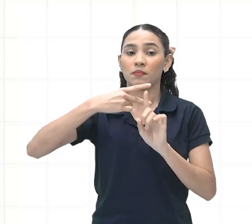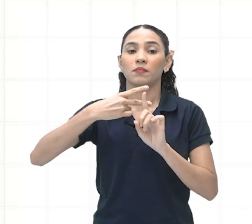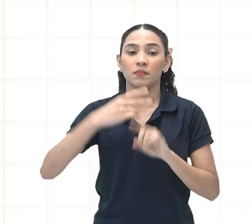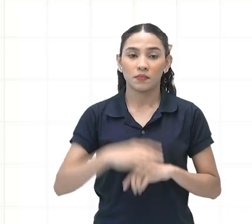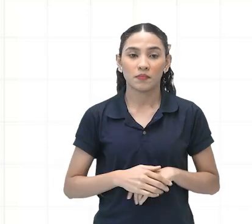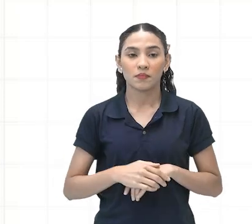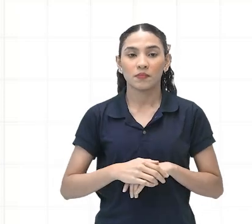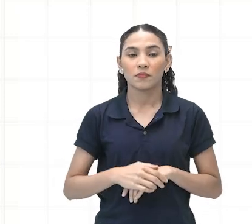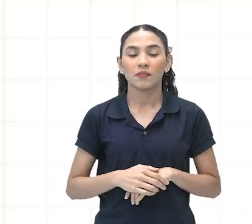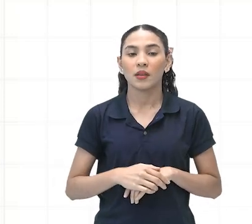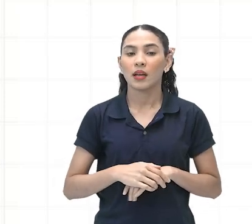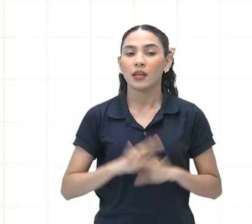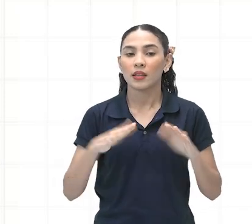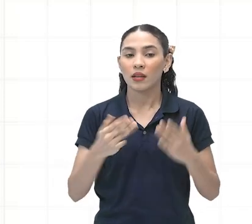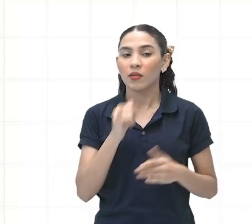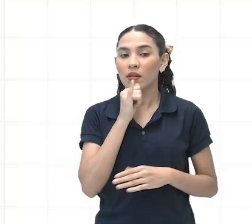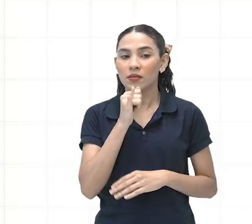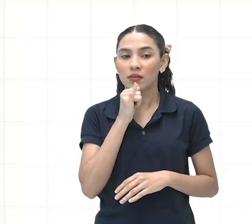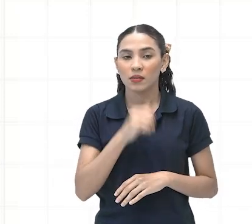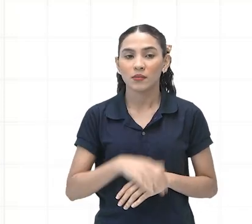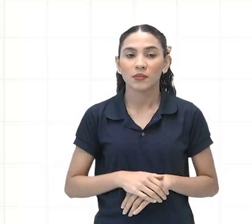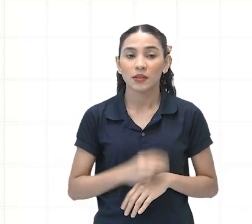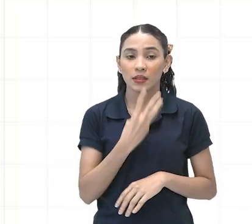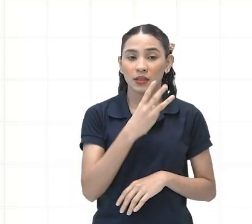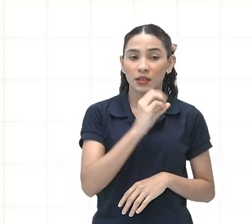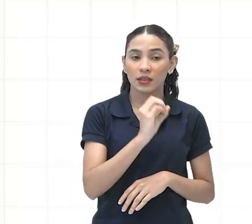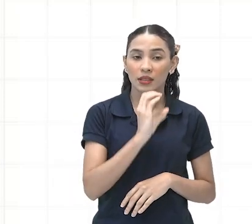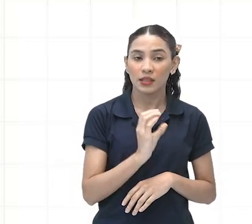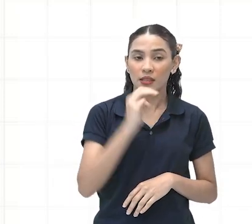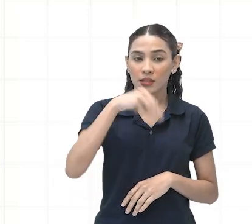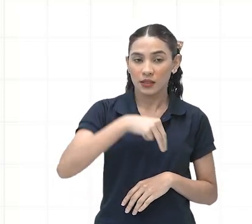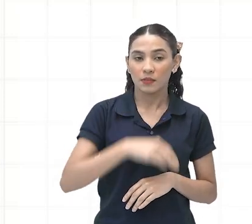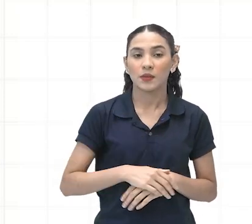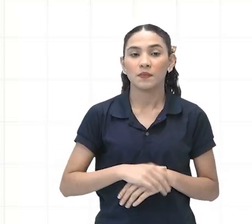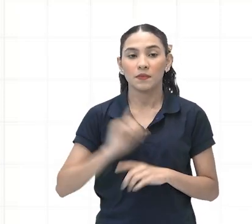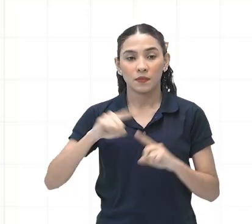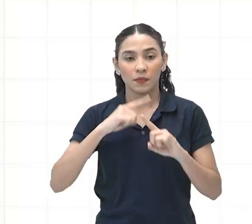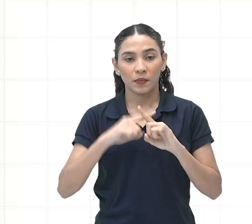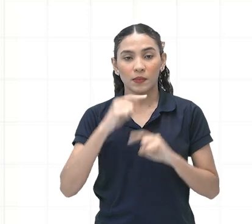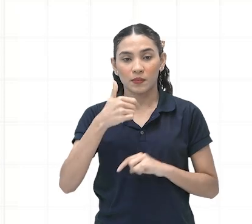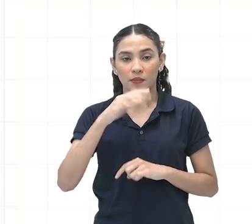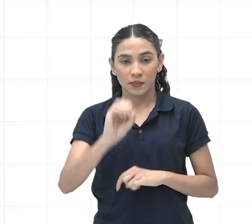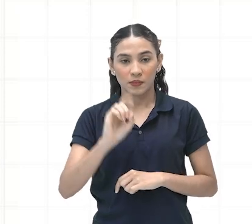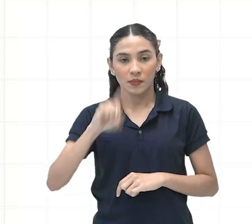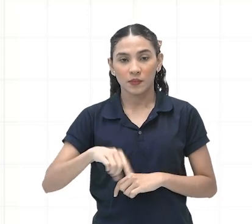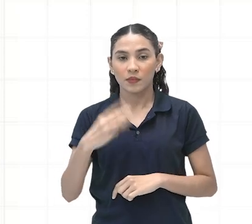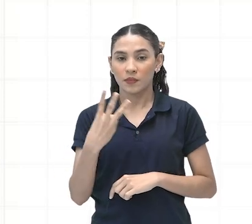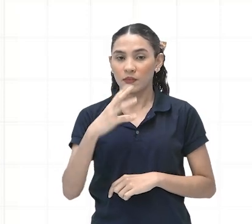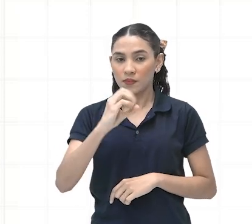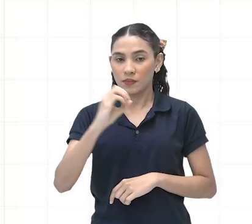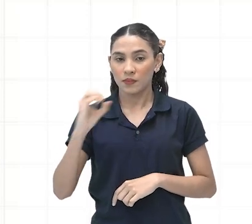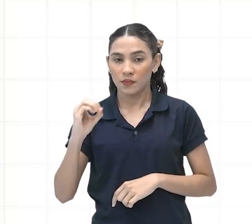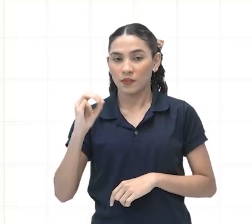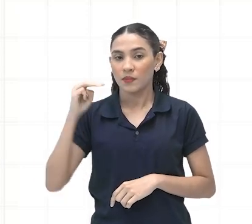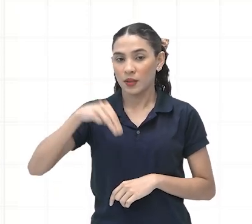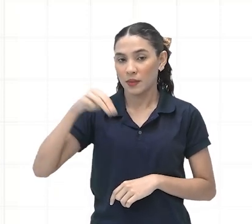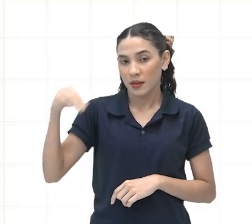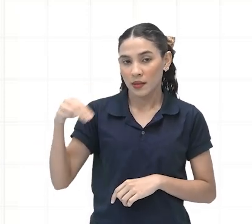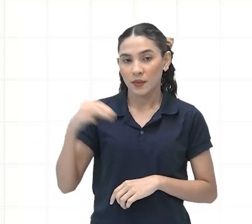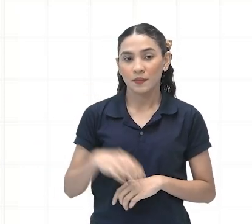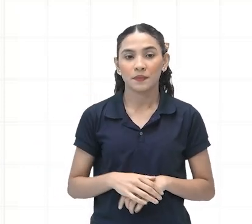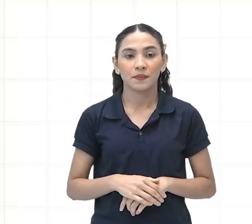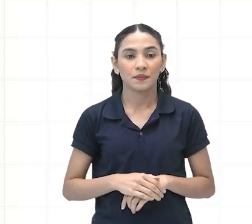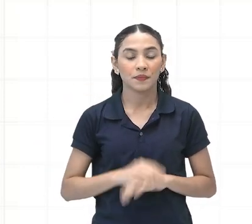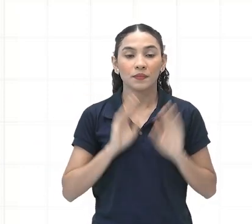milímetro. Então, 30 centímetros vai ser equivalente a 300